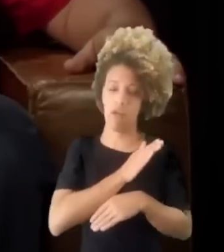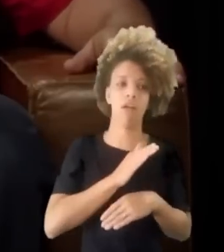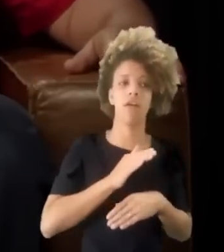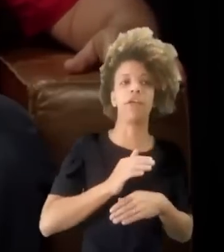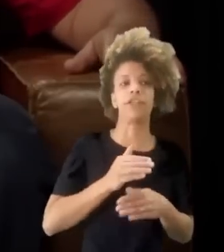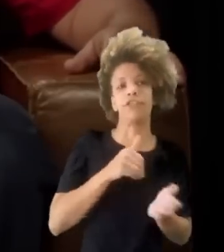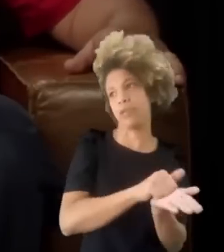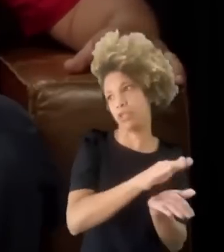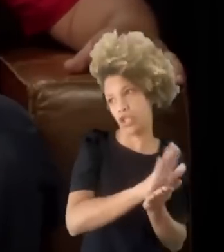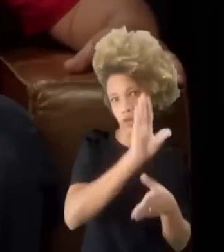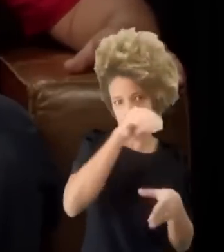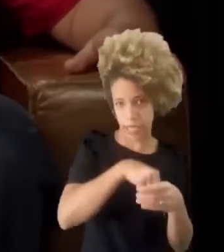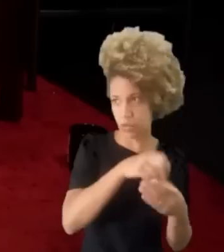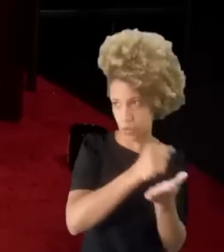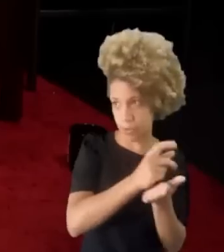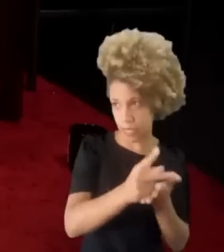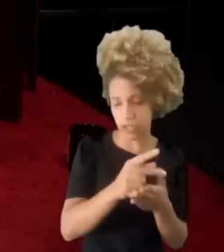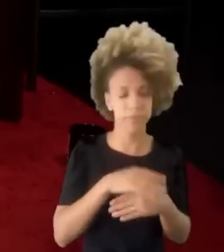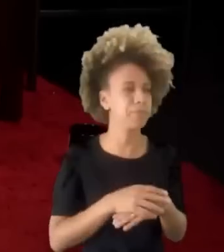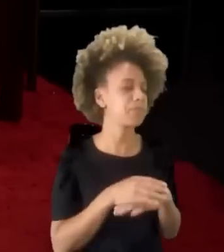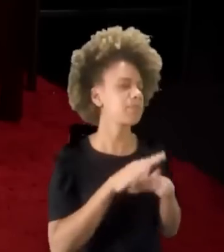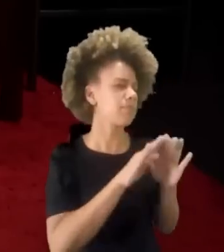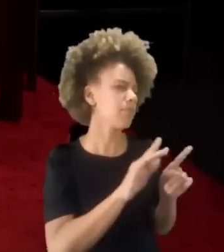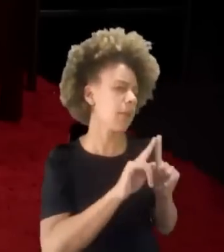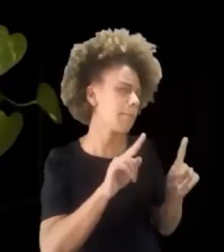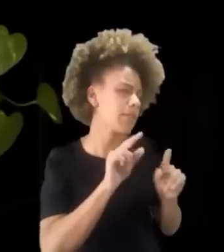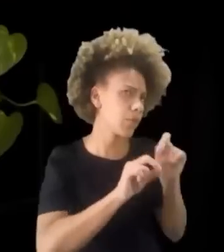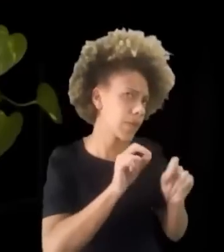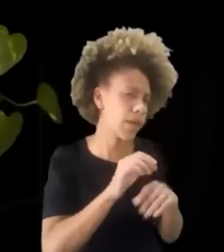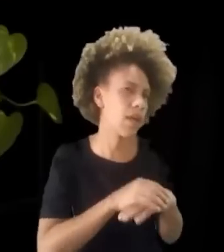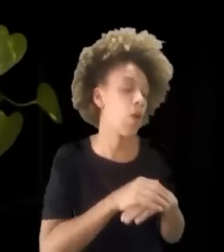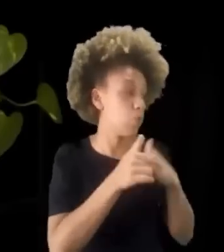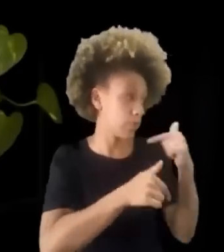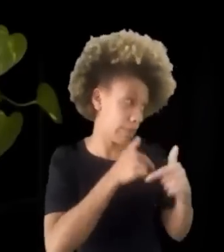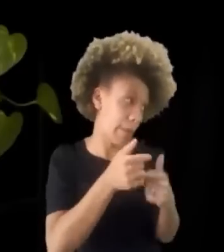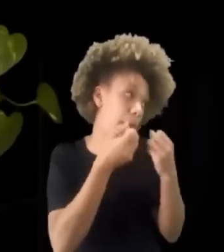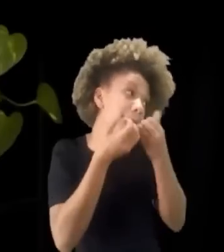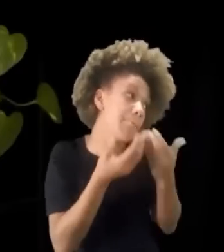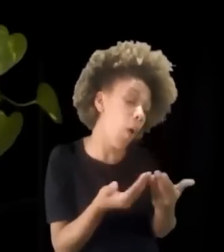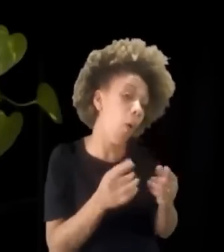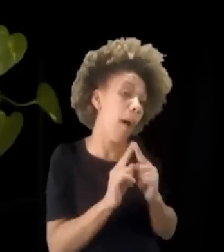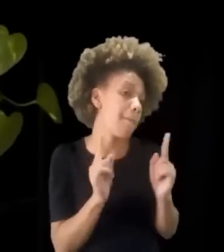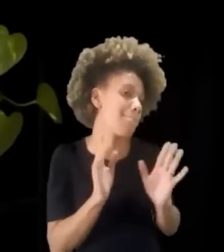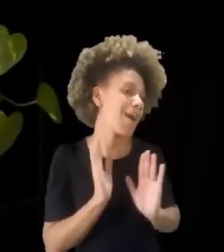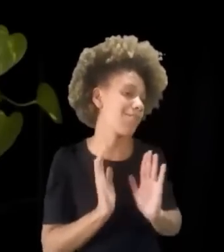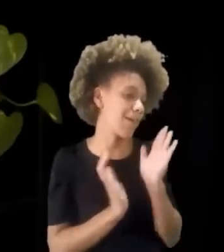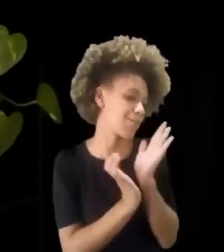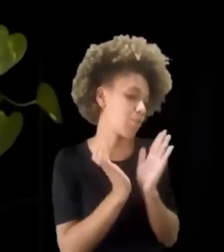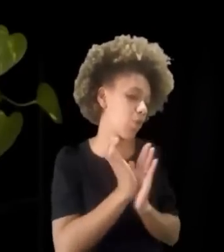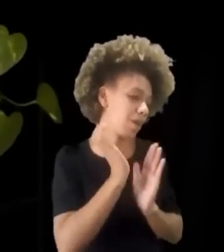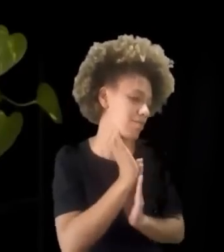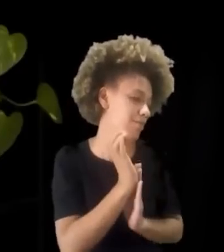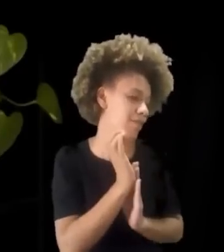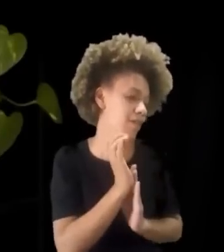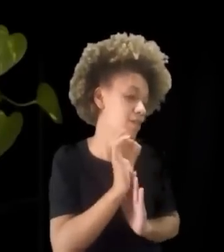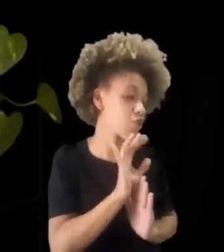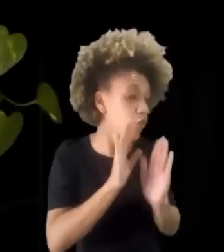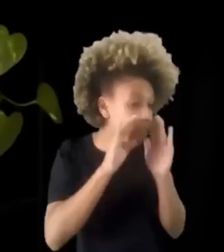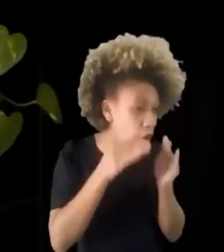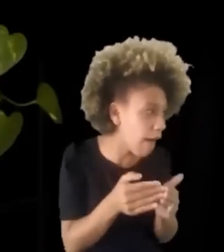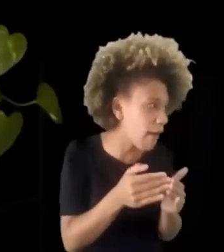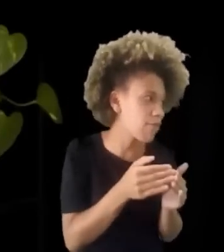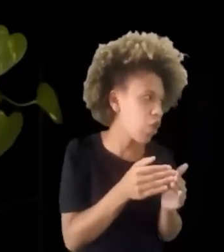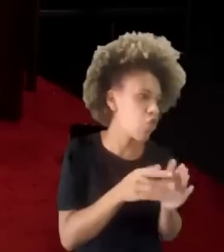demitiu o cara entendeu a verdade é o seguinte o serviço ele é muito bom mas ele tá totalmente enviada